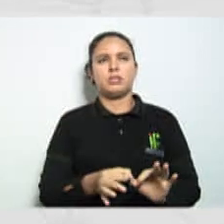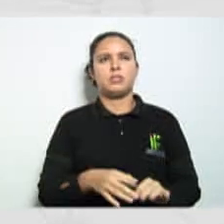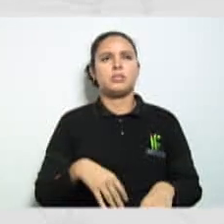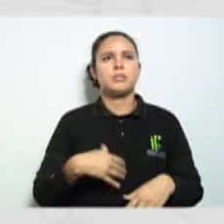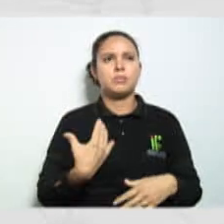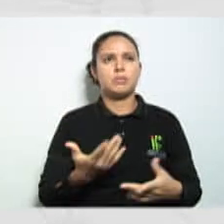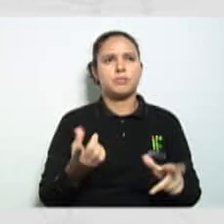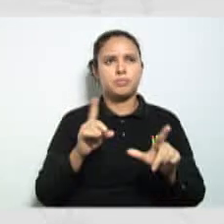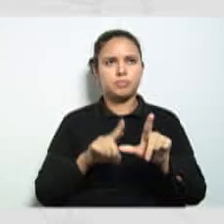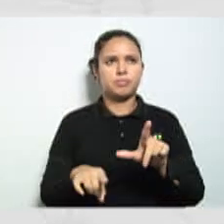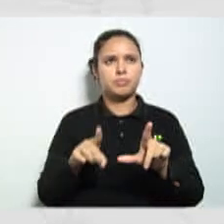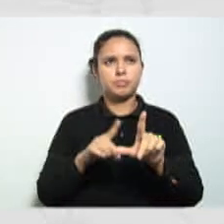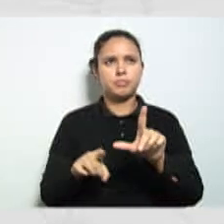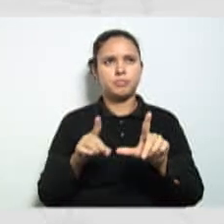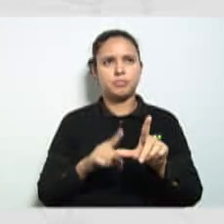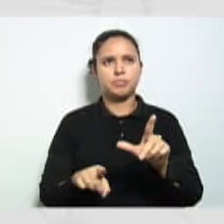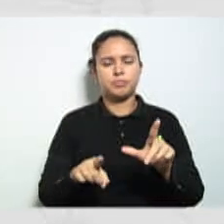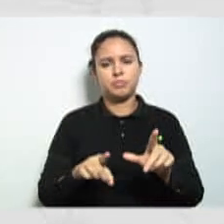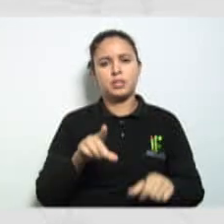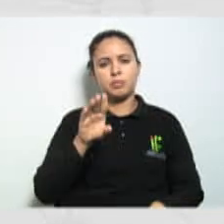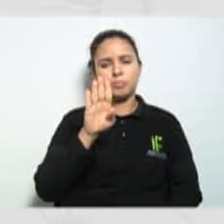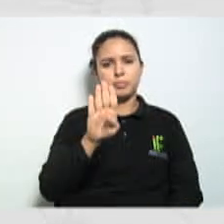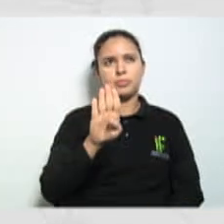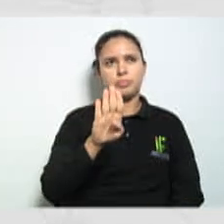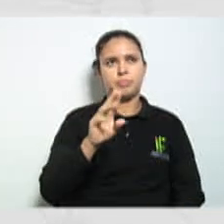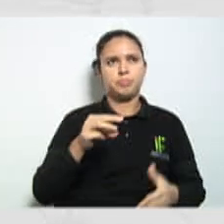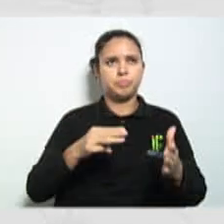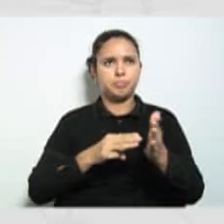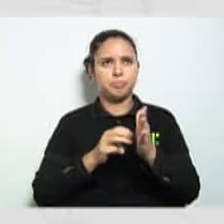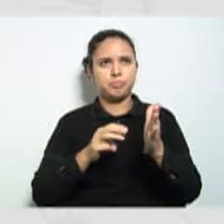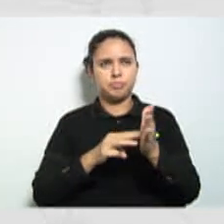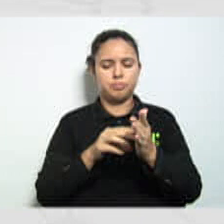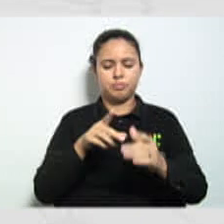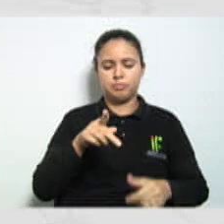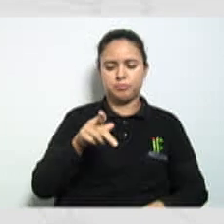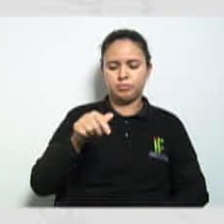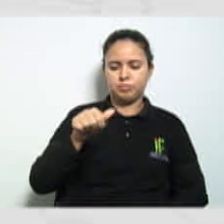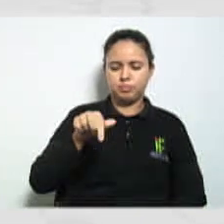a letra B, método das partidas